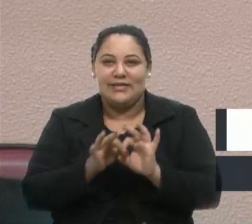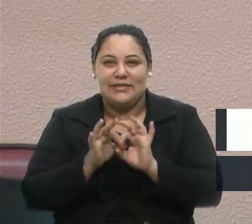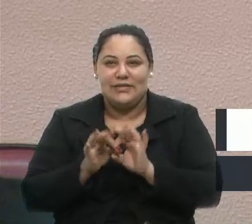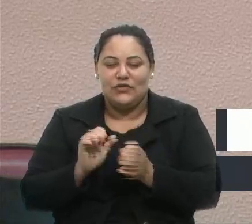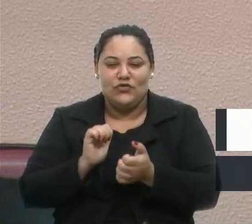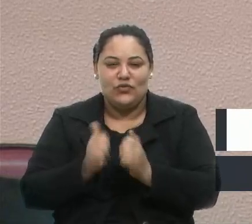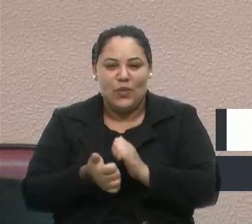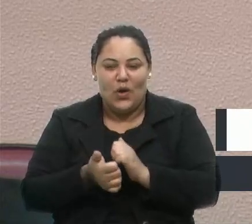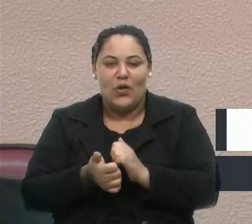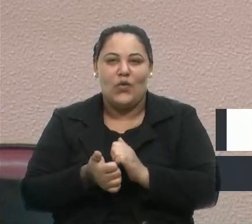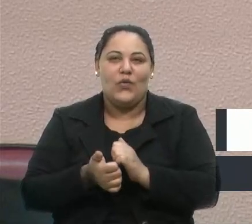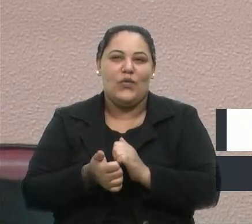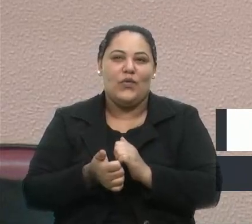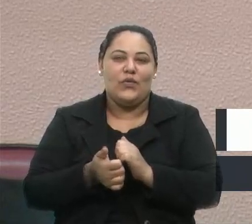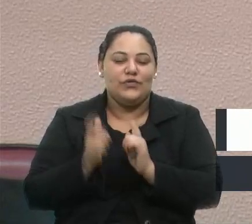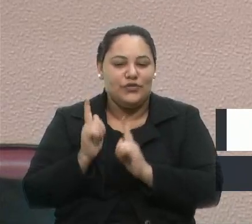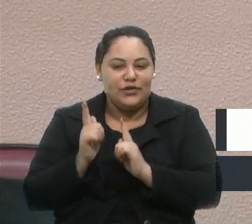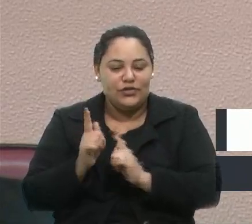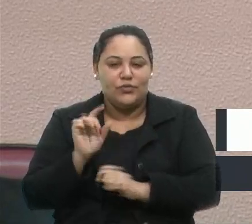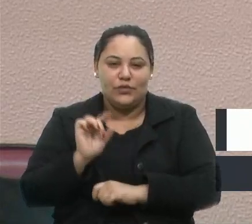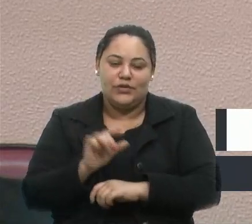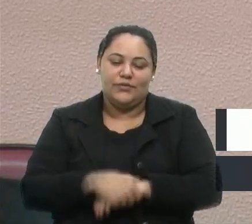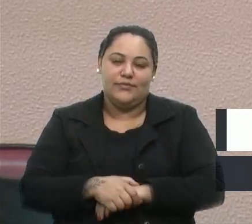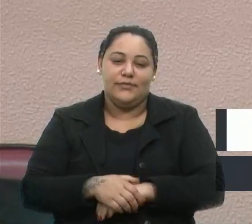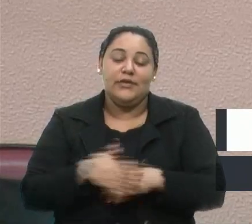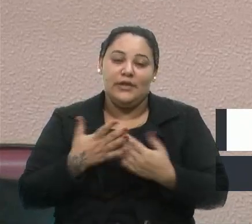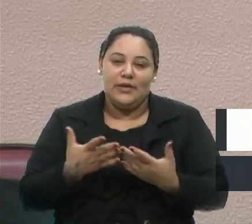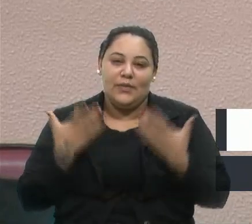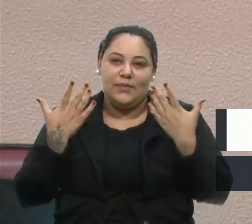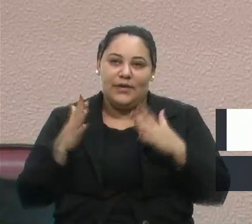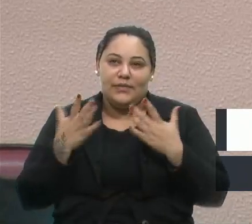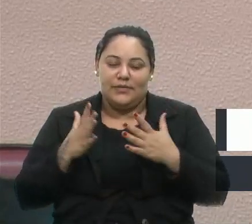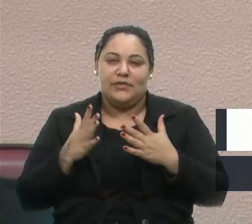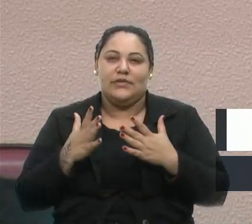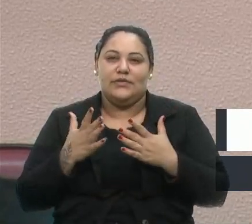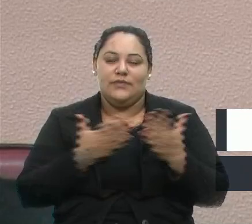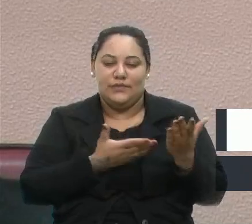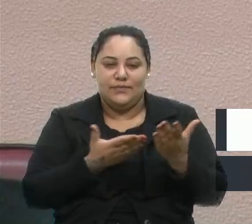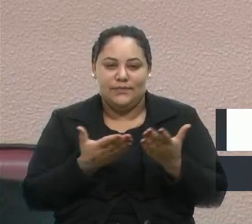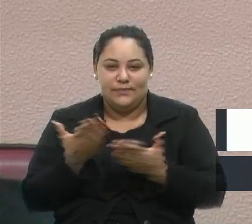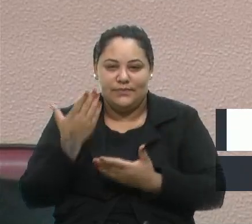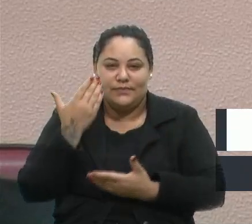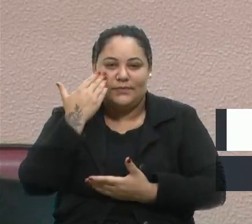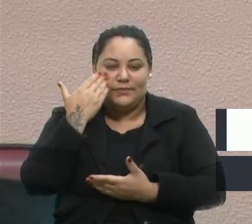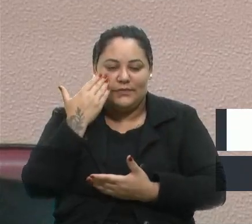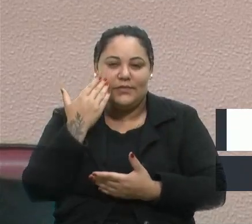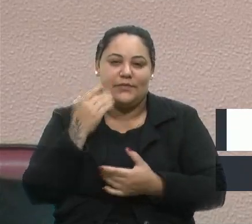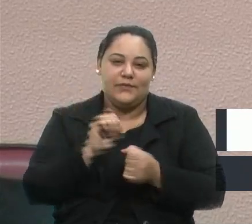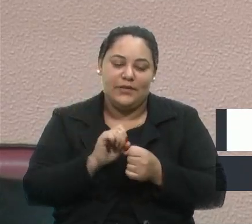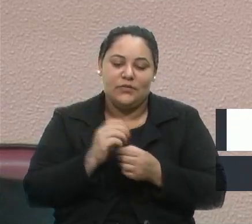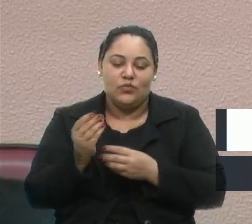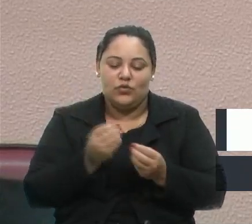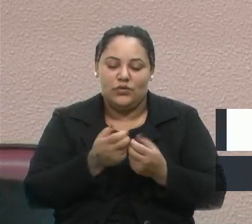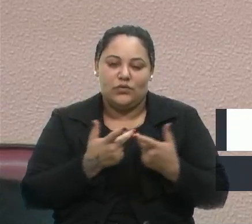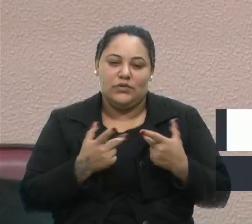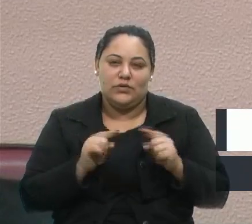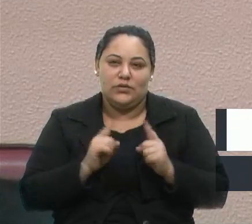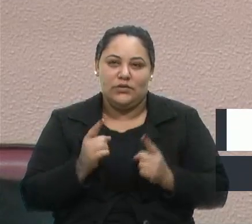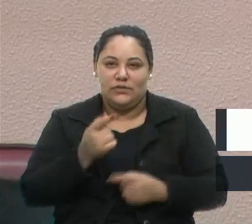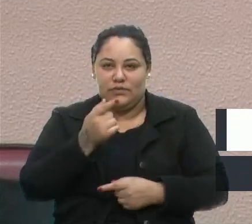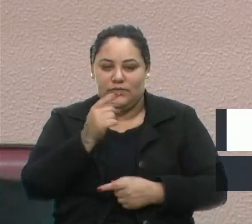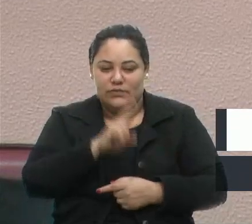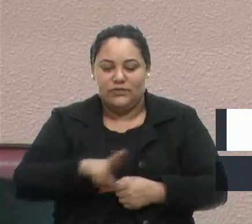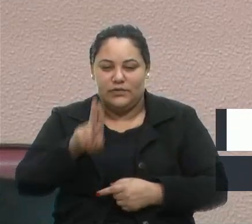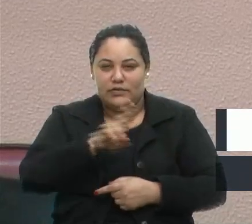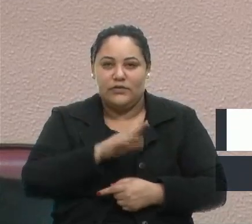futebol, então, assim, parabéns, eu sei que tem feito muita coisa. Então, a Universidade Federal, eu